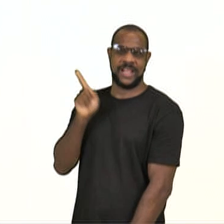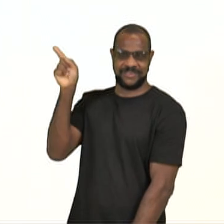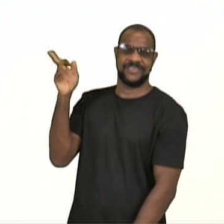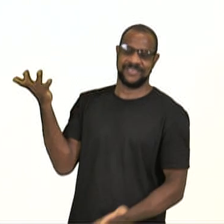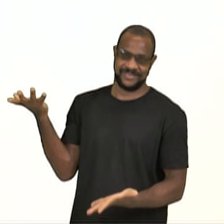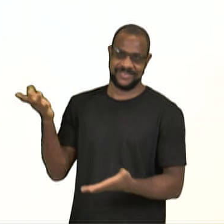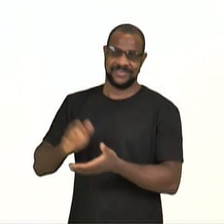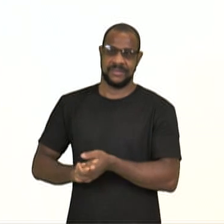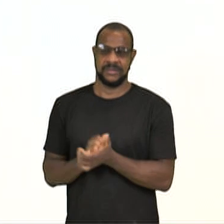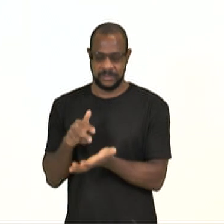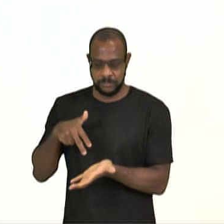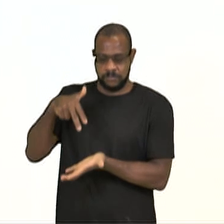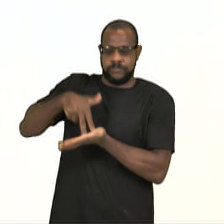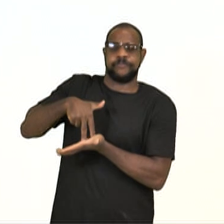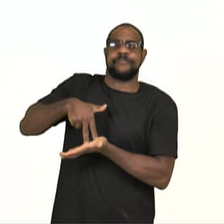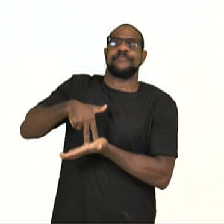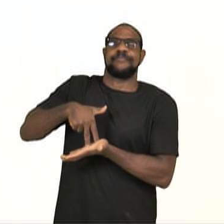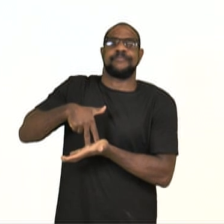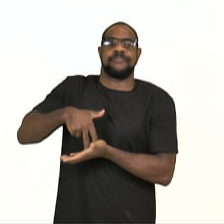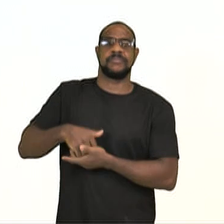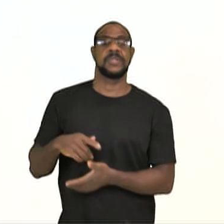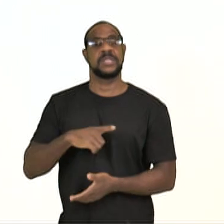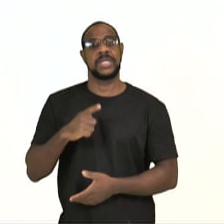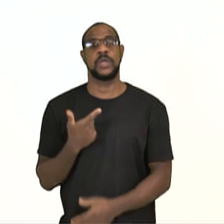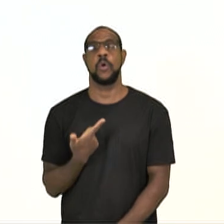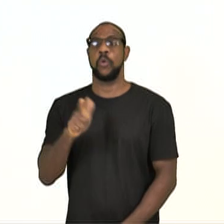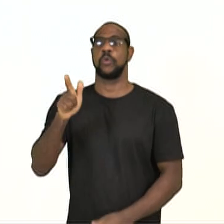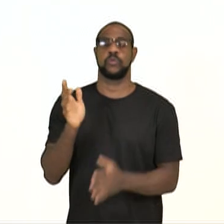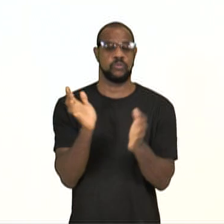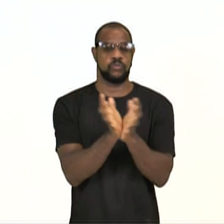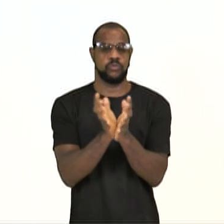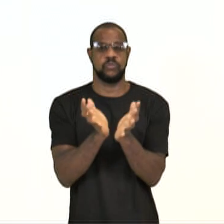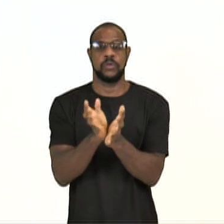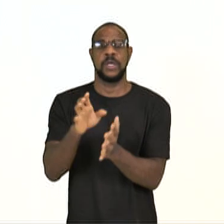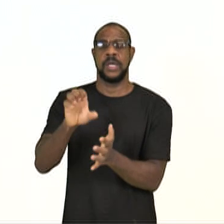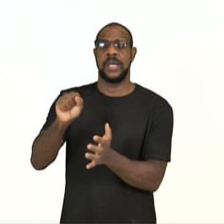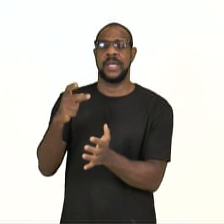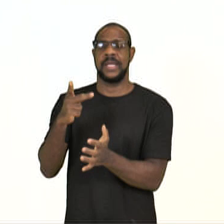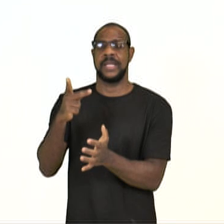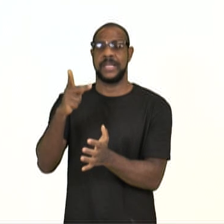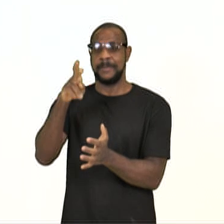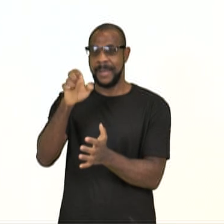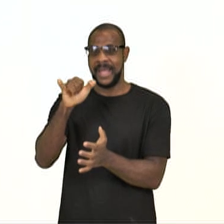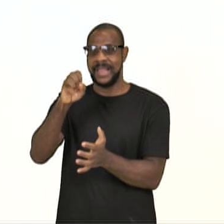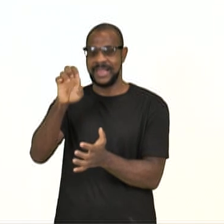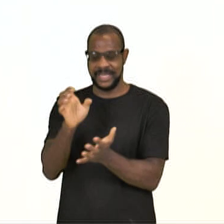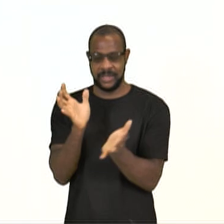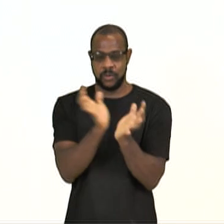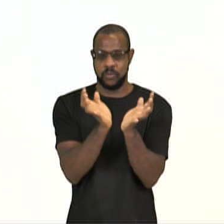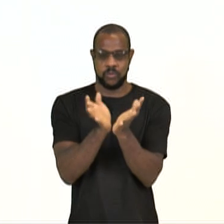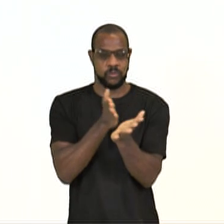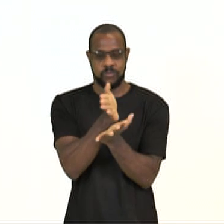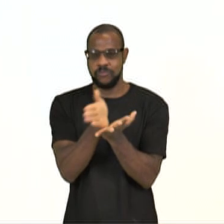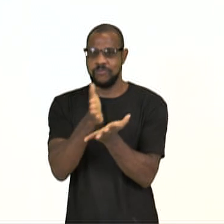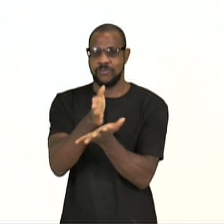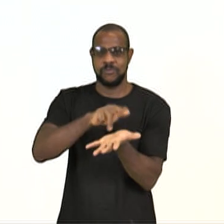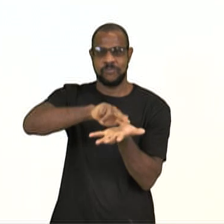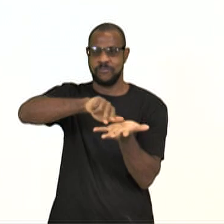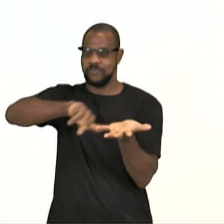né? Então, Homo significa homem. E existem outras espécies também da linha Homo. Erectus, habilis